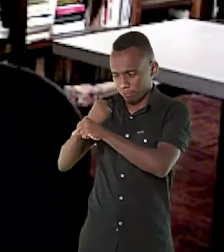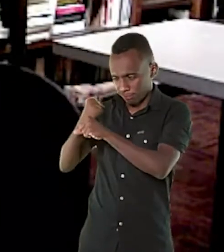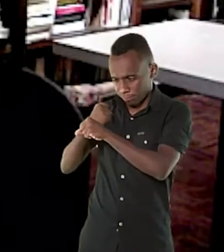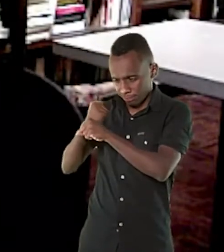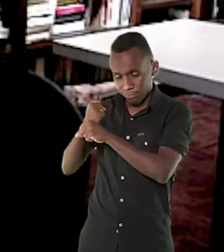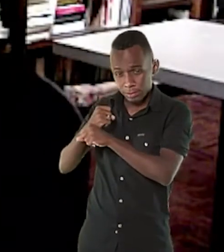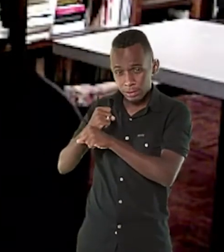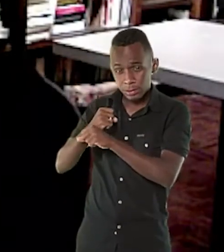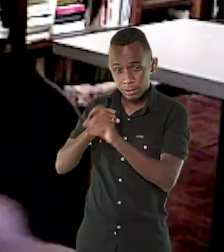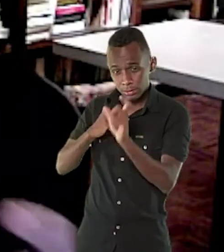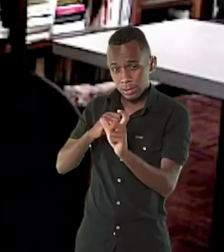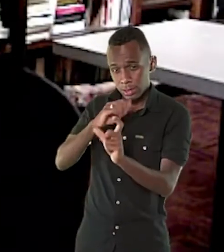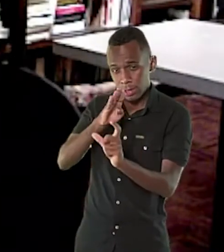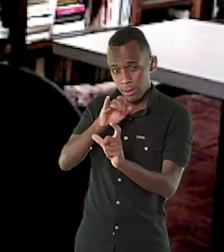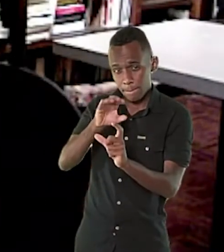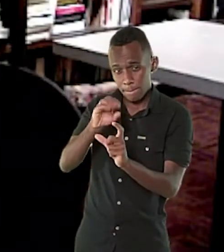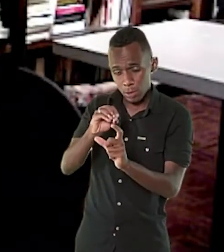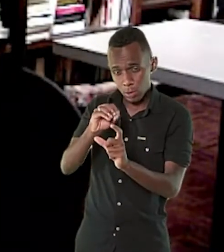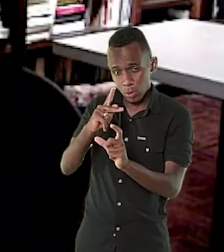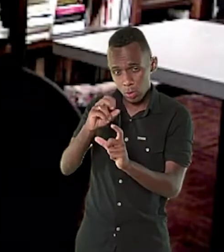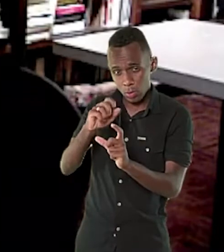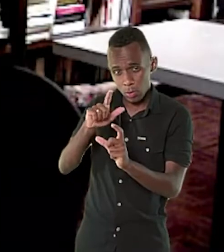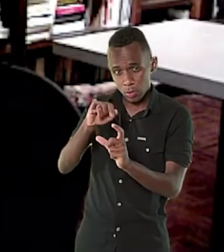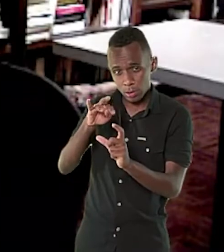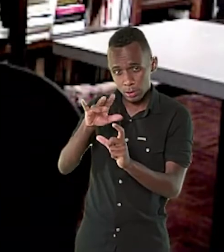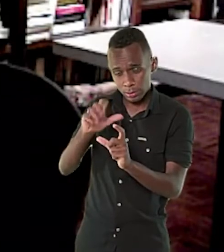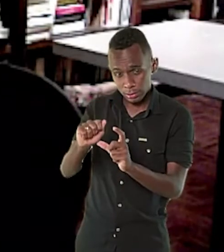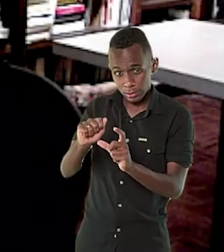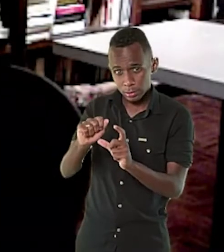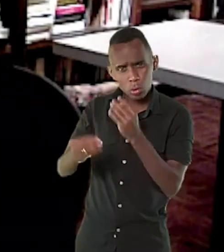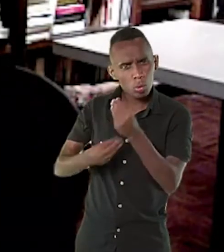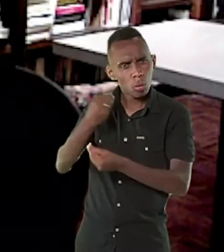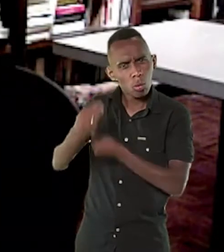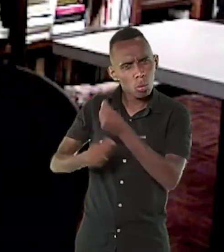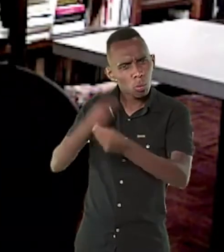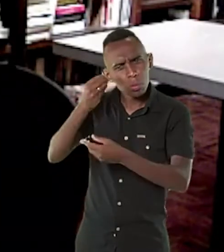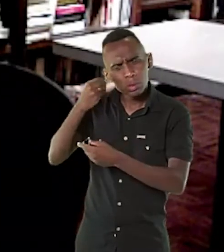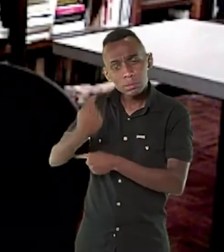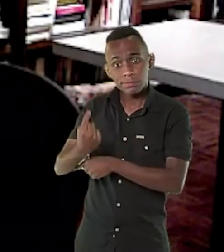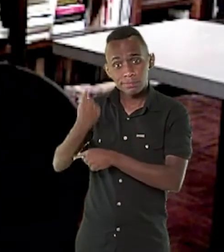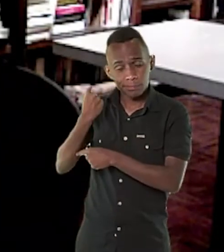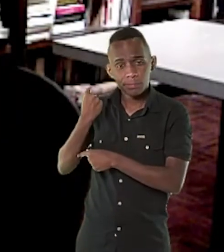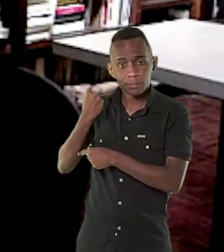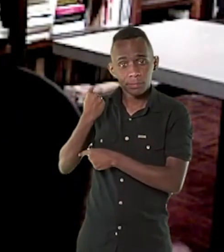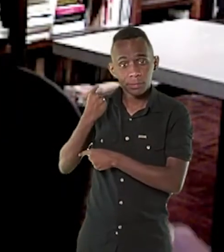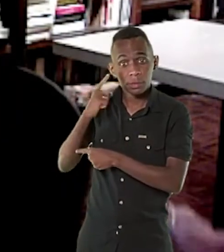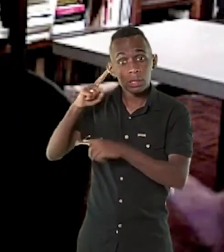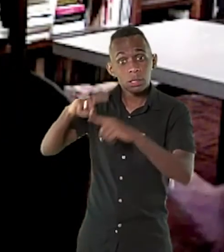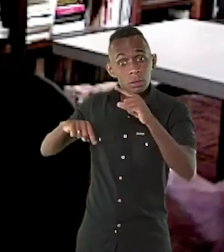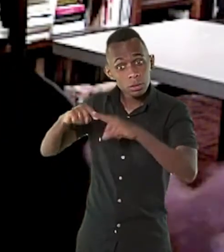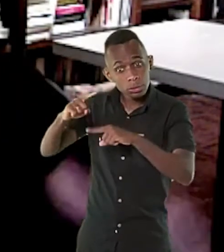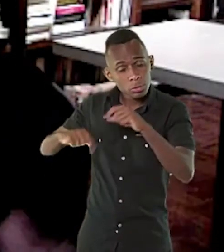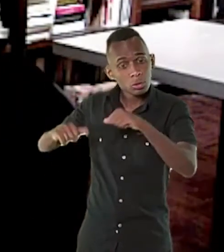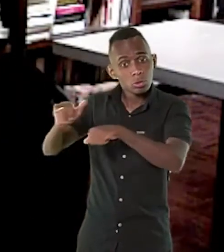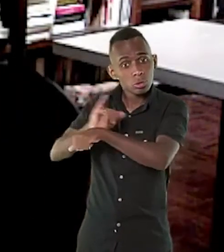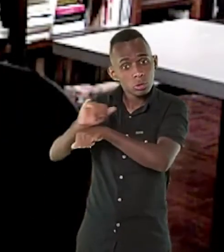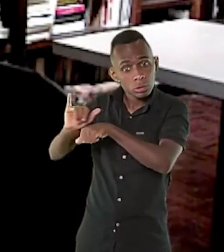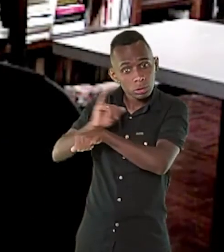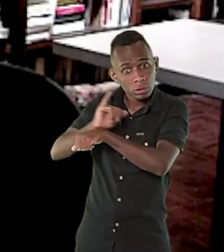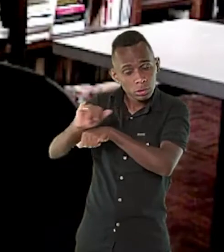biopolítica, ela se faz a partir de mecanismos que